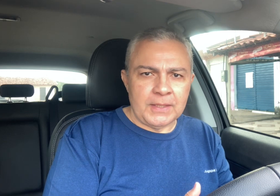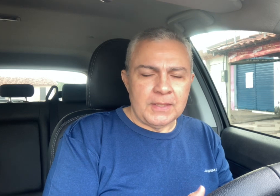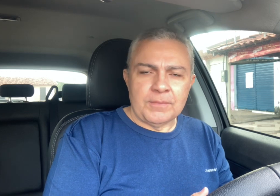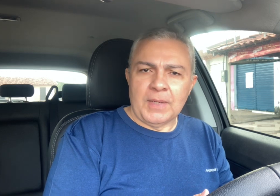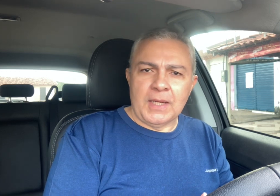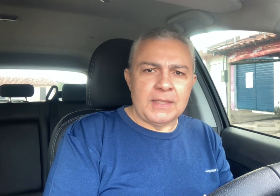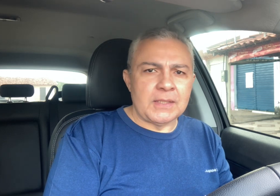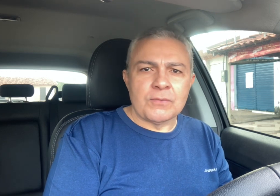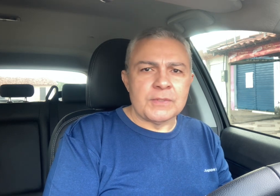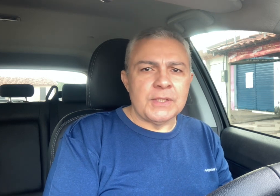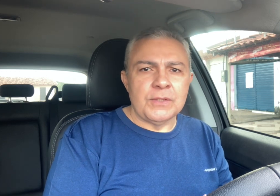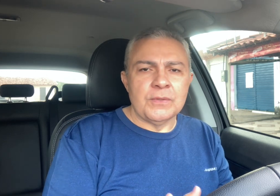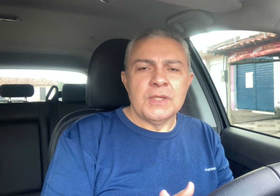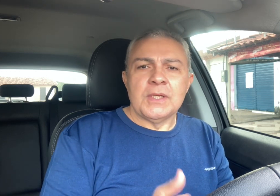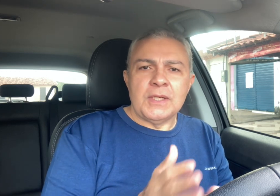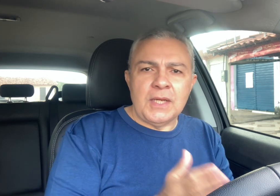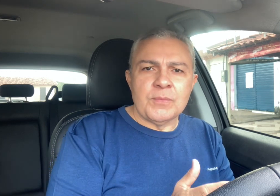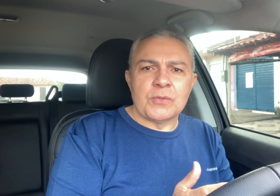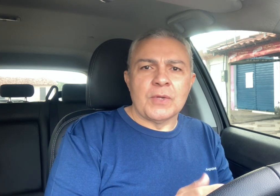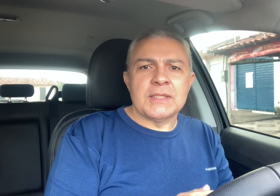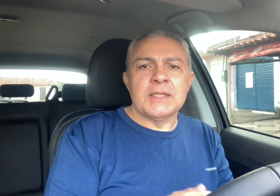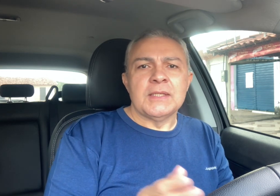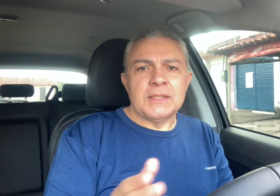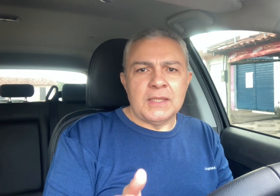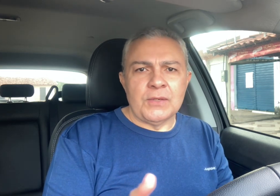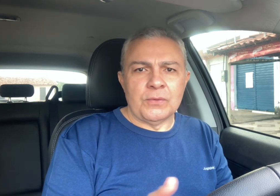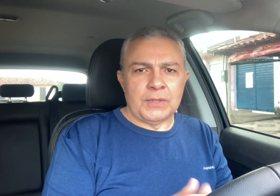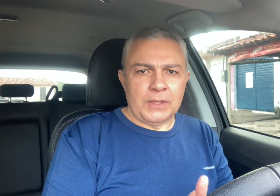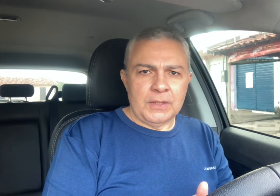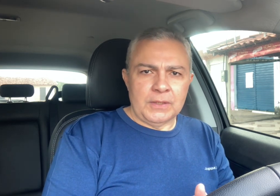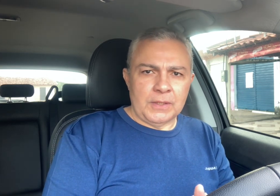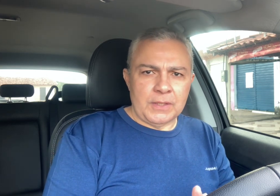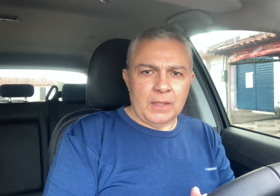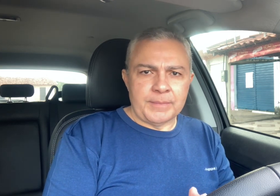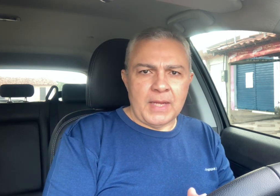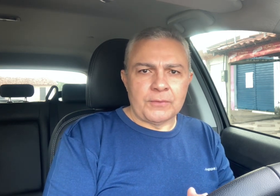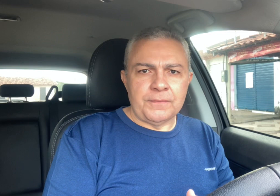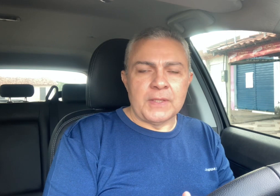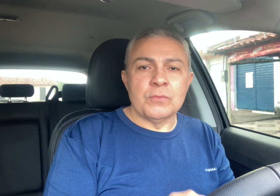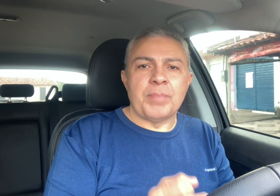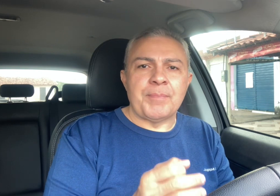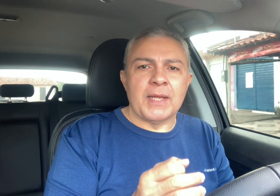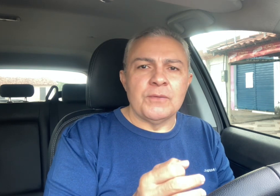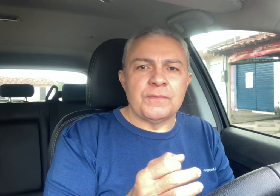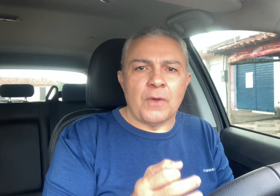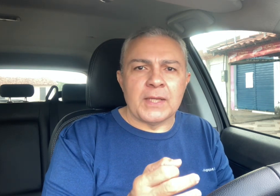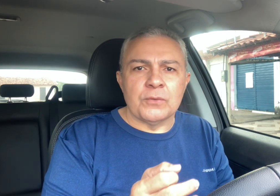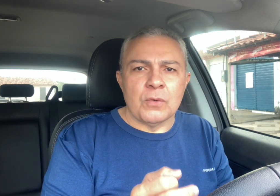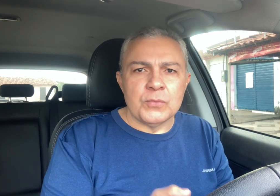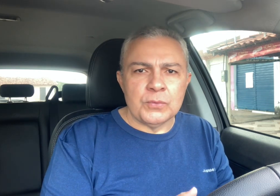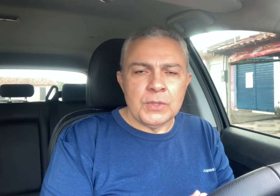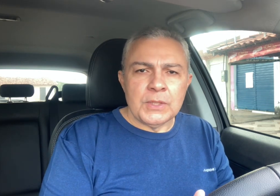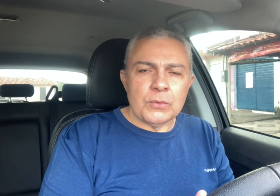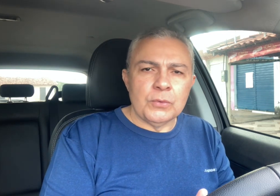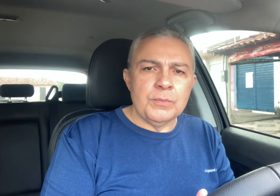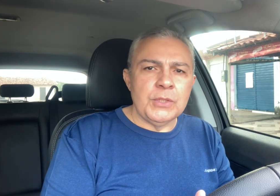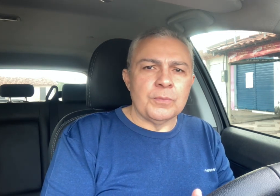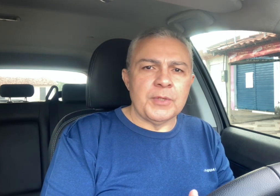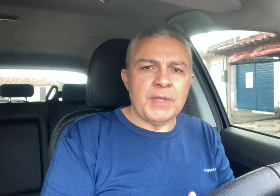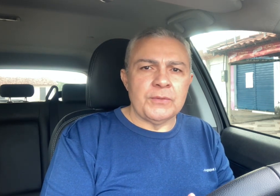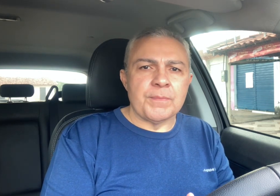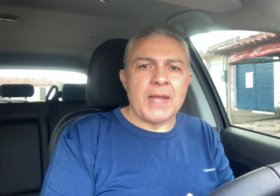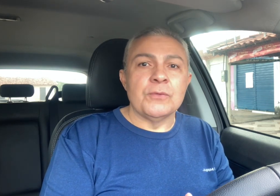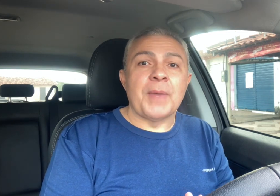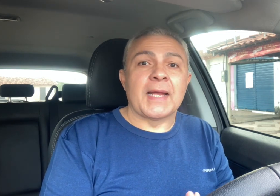PT. Mas não conseguiu nem uma coisa, nem outra. Daniela Mercury fez um papelão fora do comum no